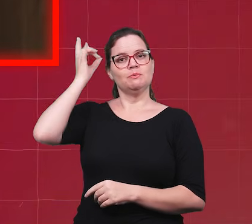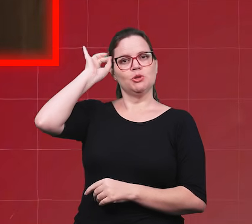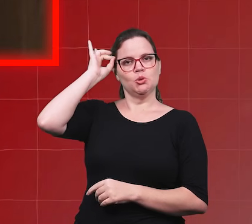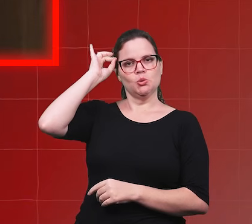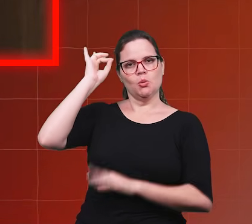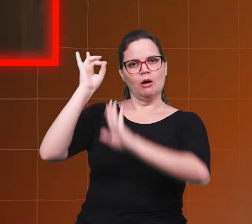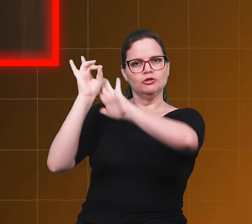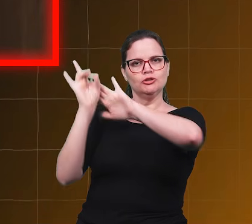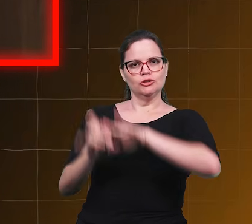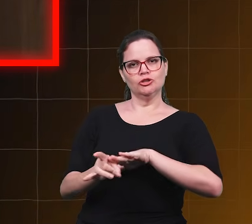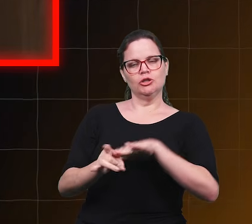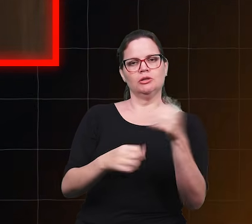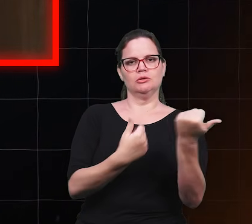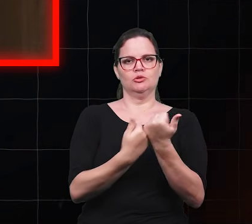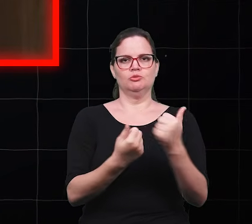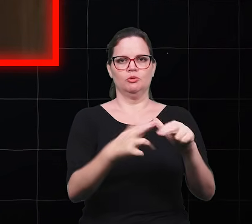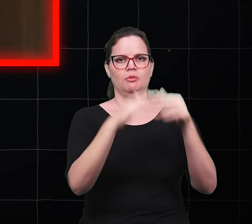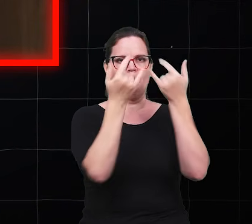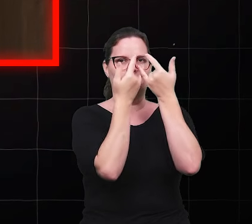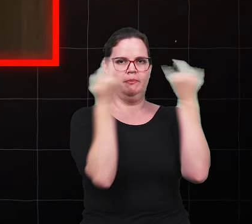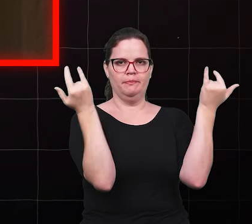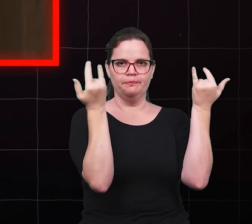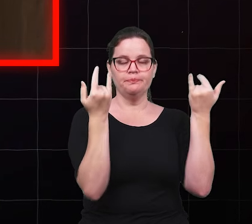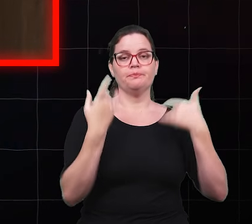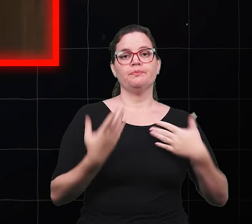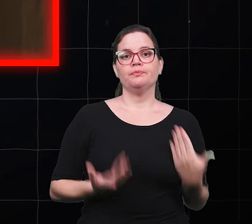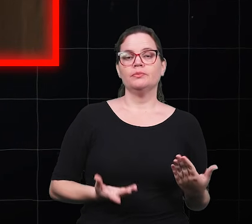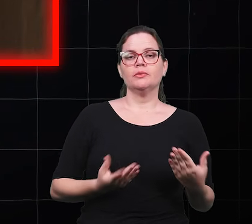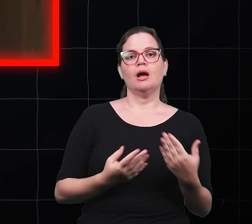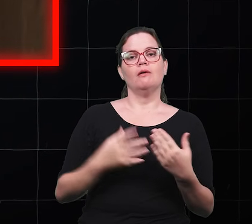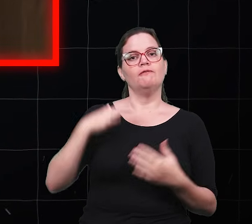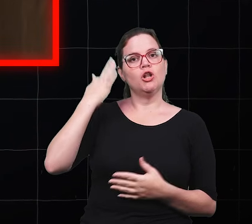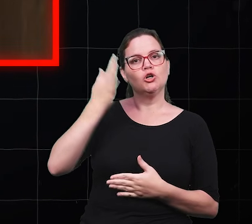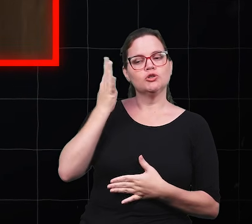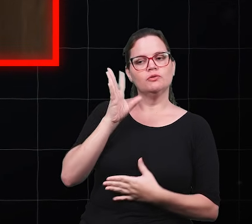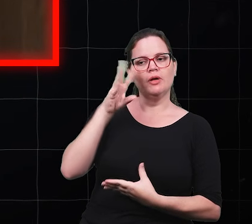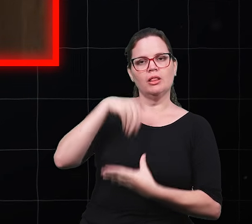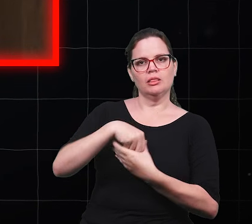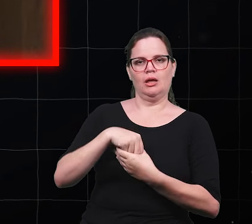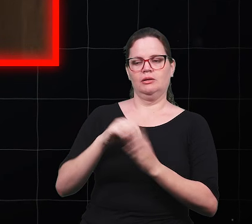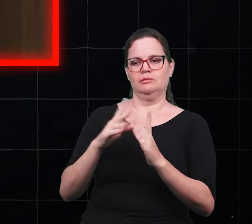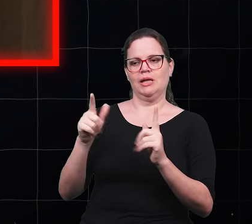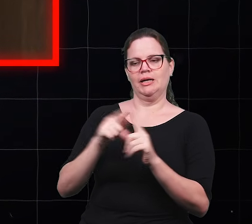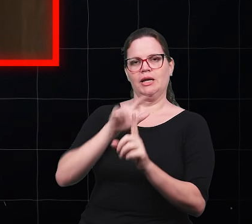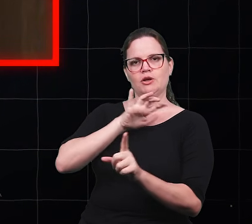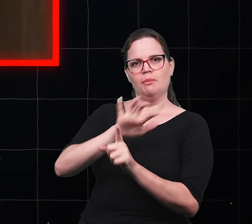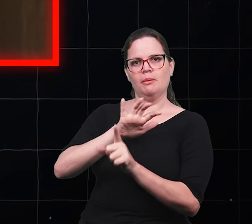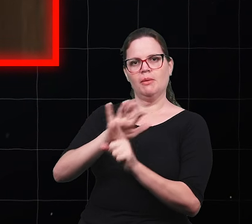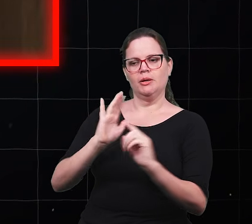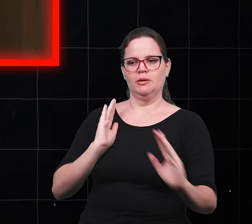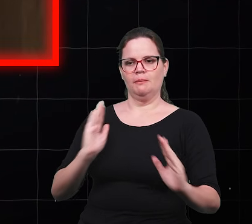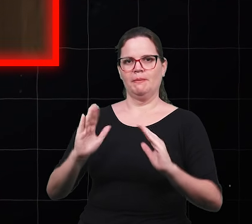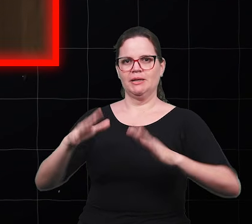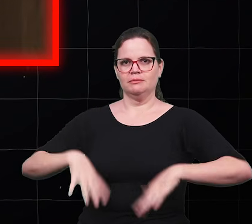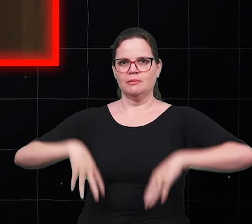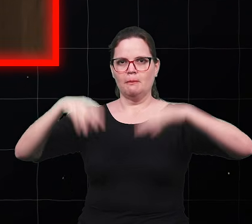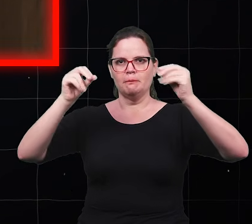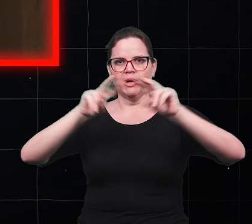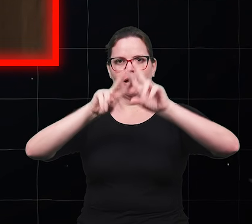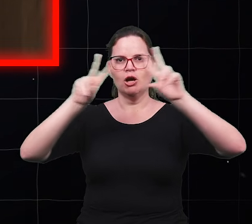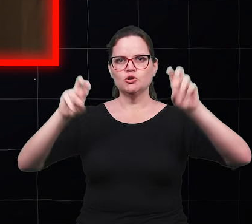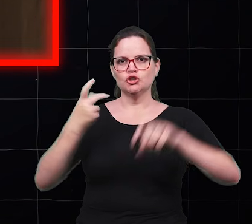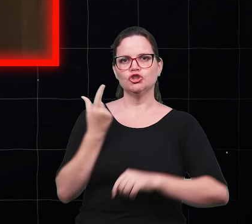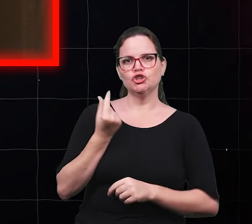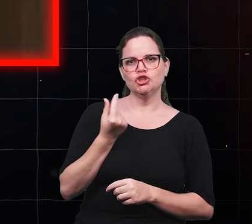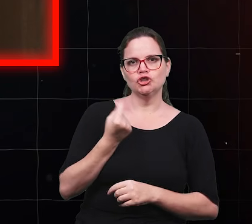filosofia dentro da igreja durante a Idade Média, no primeiro momento, é o